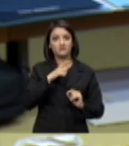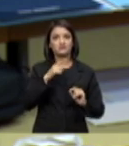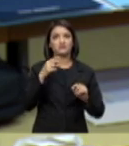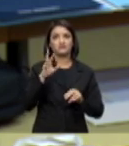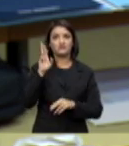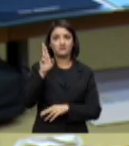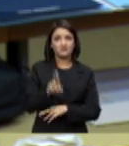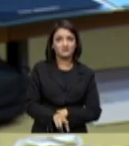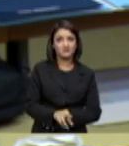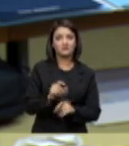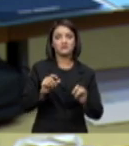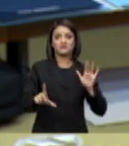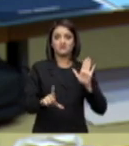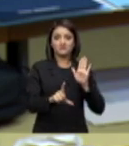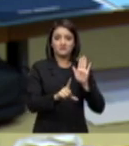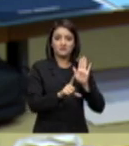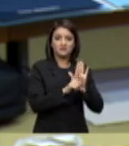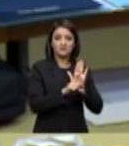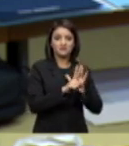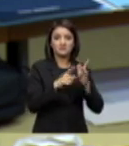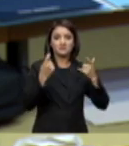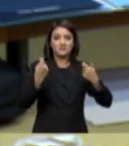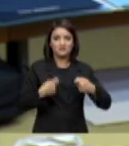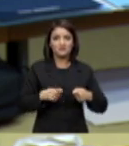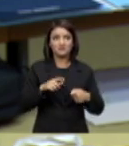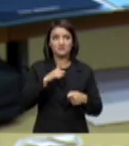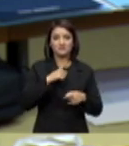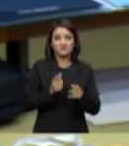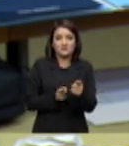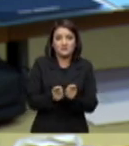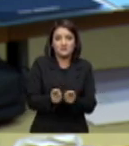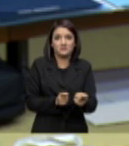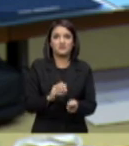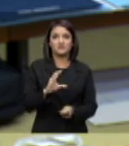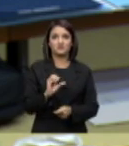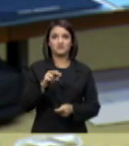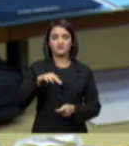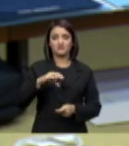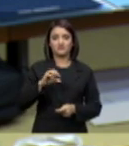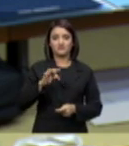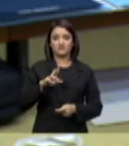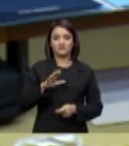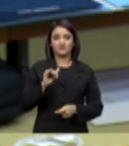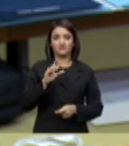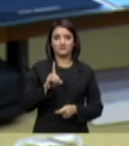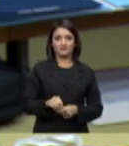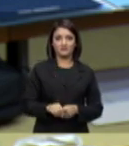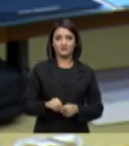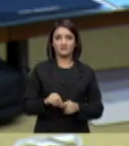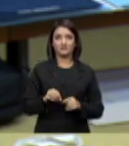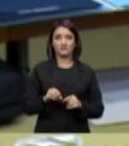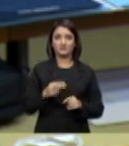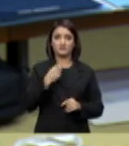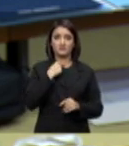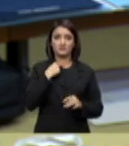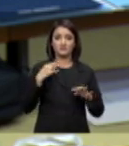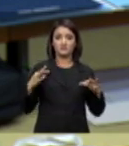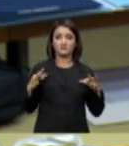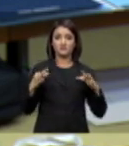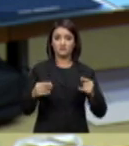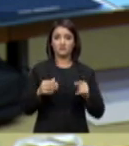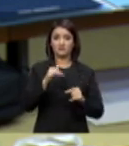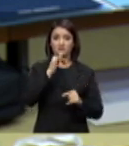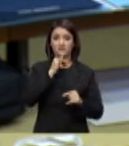que deve nortear as decisões controle concentrado e aí pode se bastante mas não pode se tudo com por exemplo